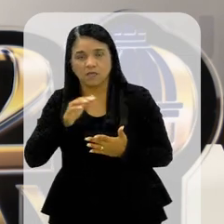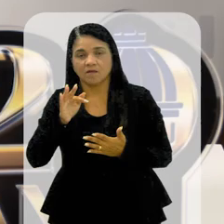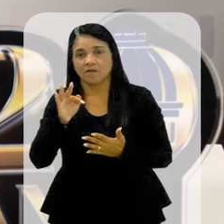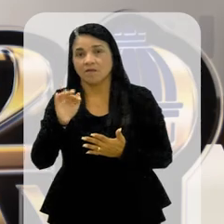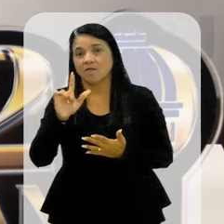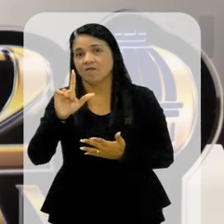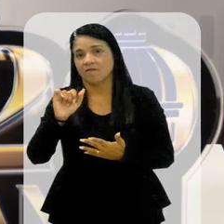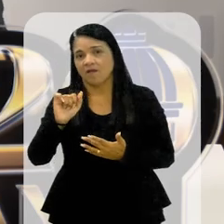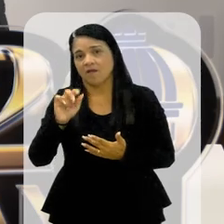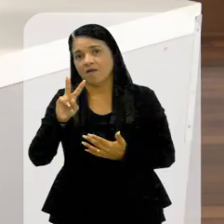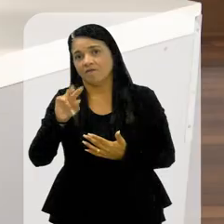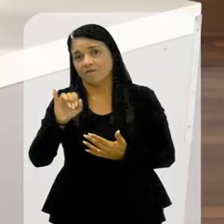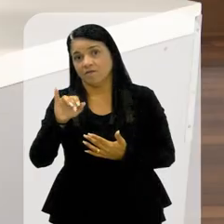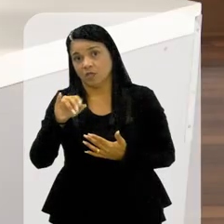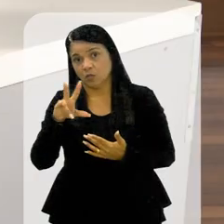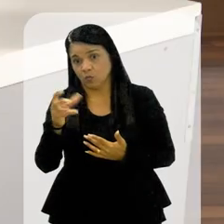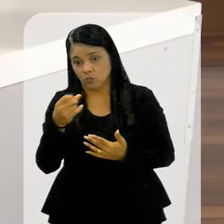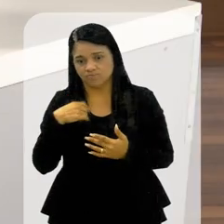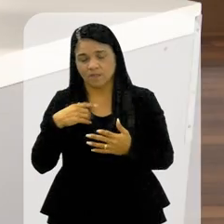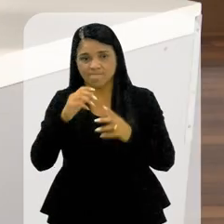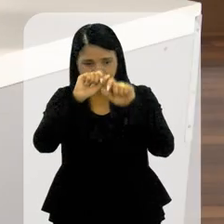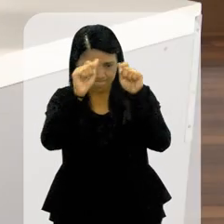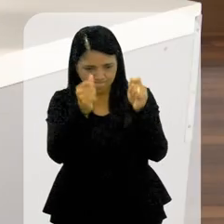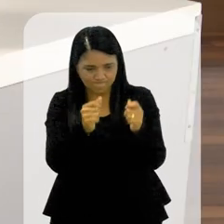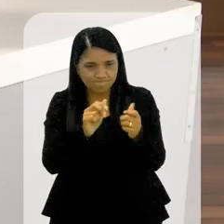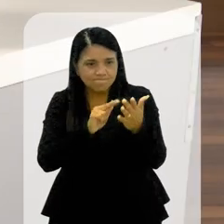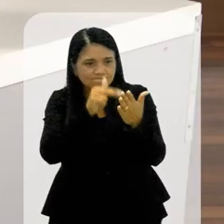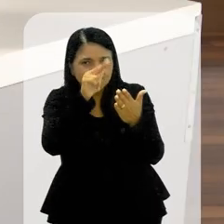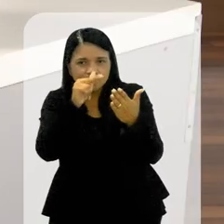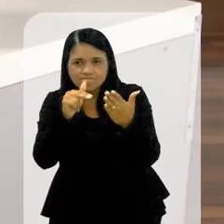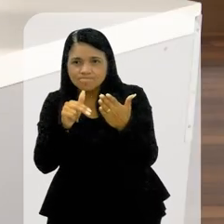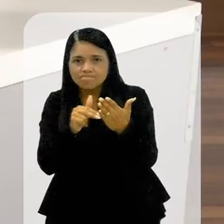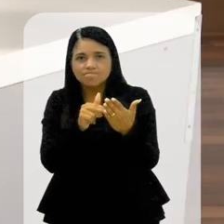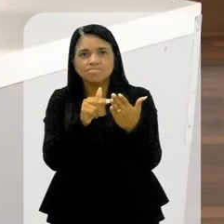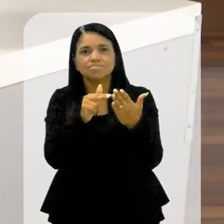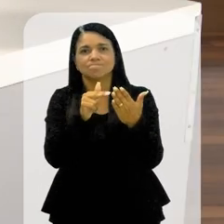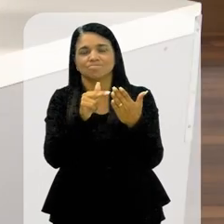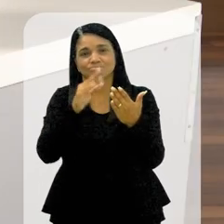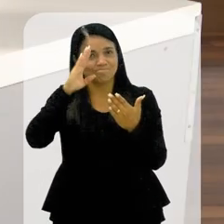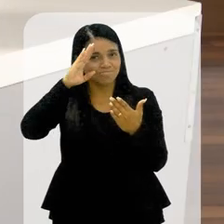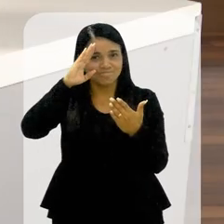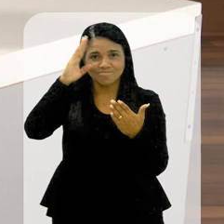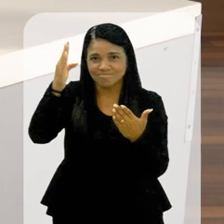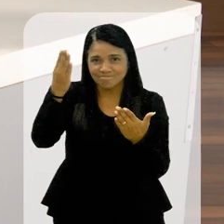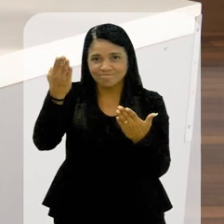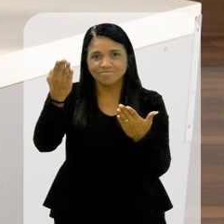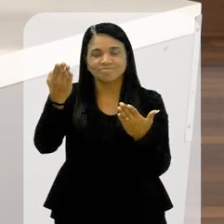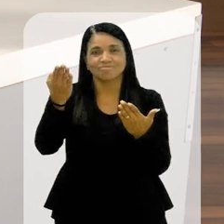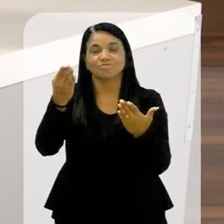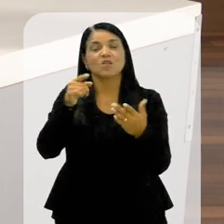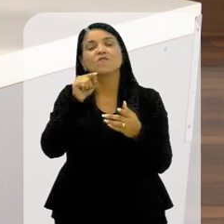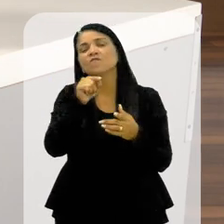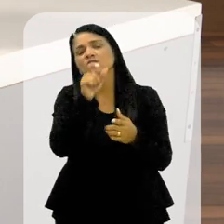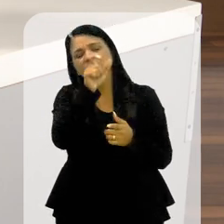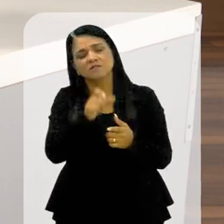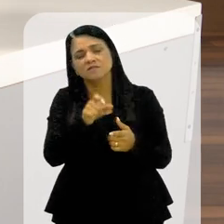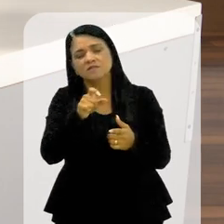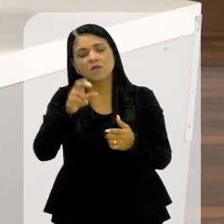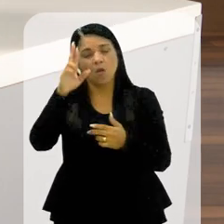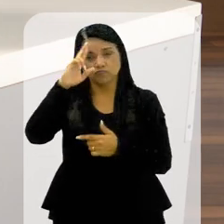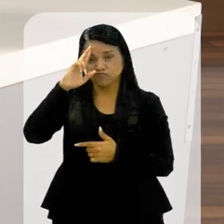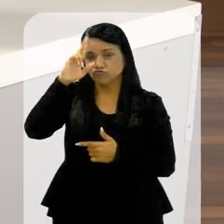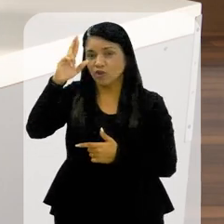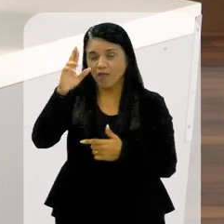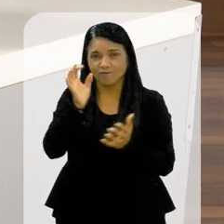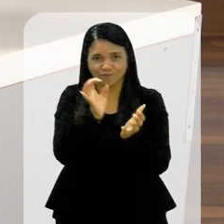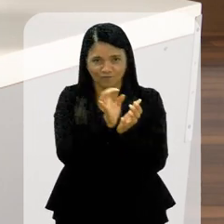escolas, né? Mas no caso do Flavinho, é importante que ele ponha a mão, porque a escultura ela é um fator fundamental. Você Agora, tocou como é no. que